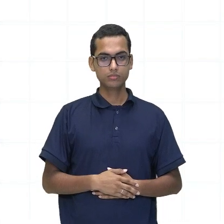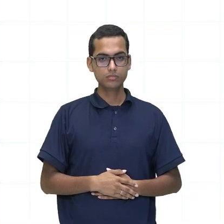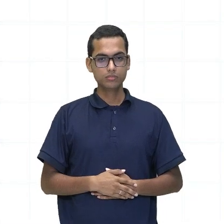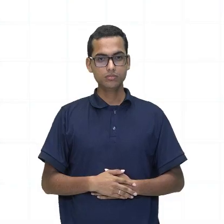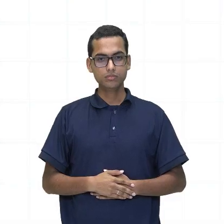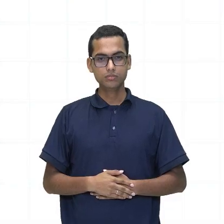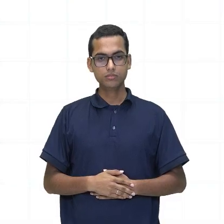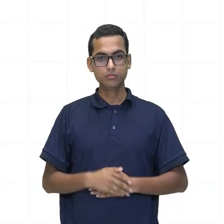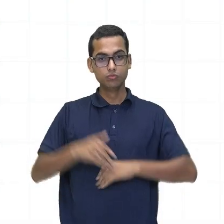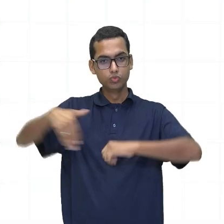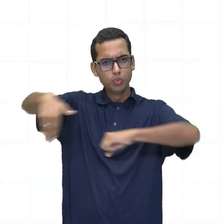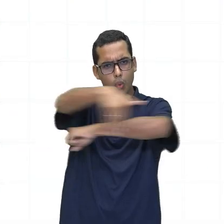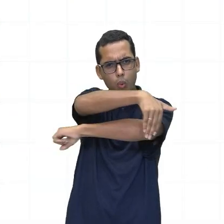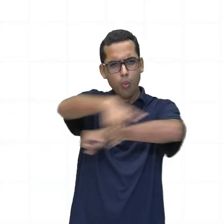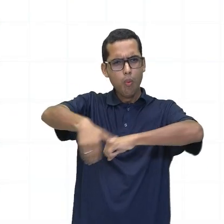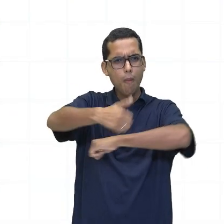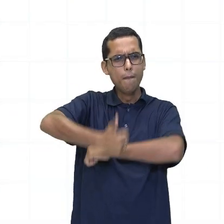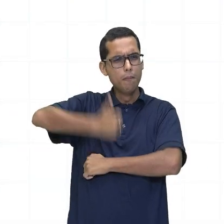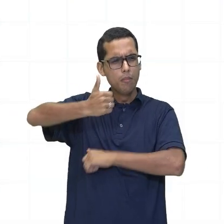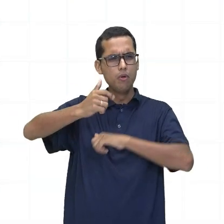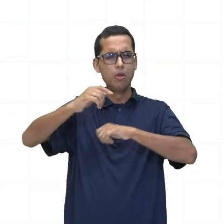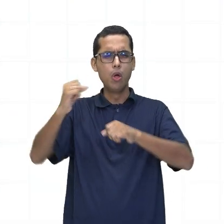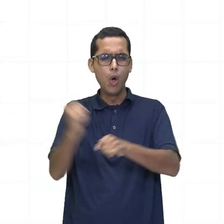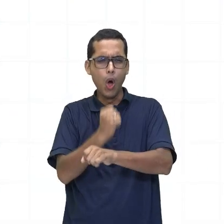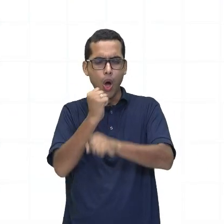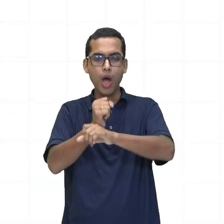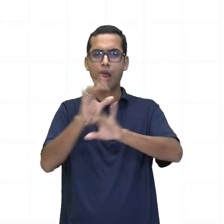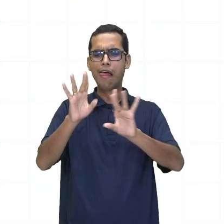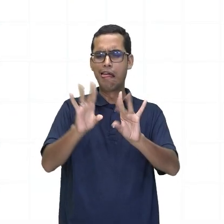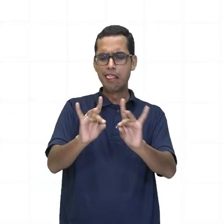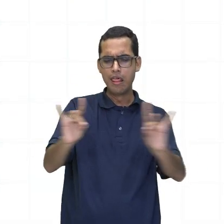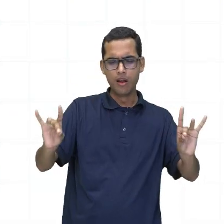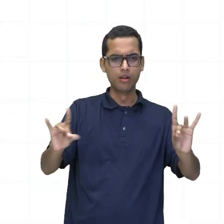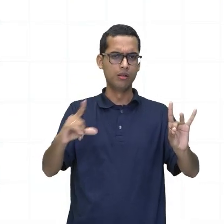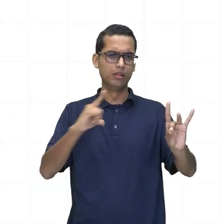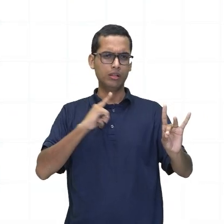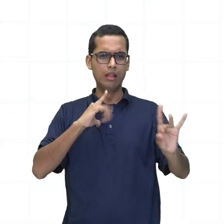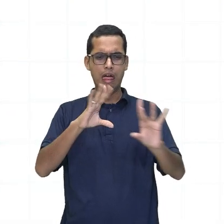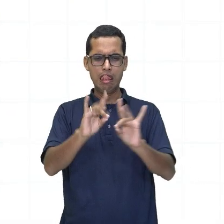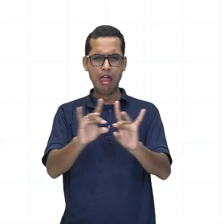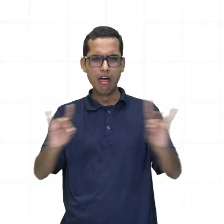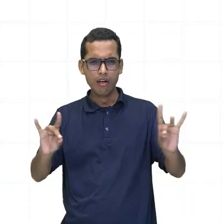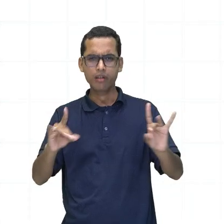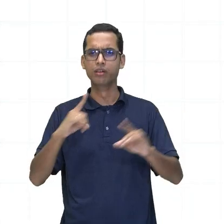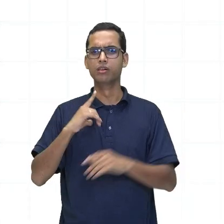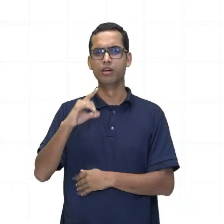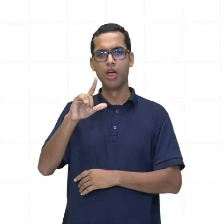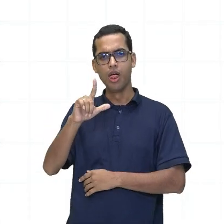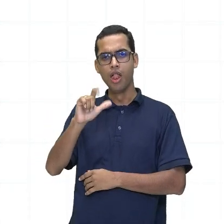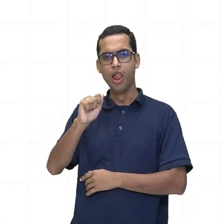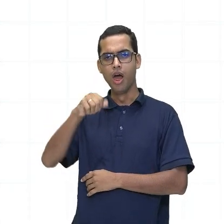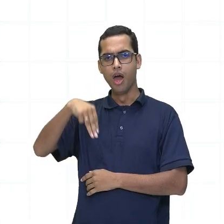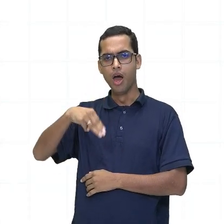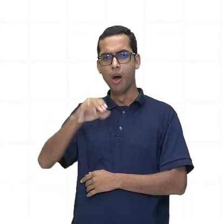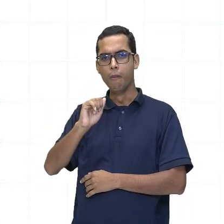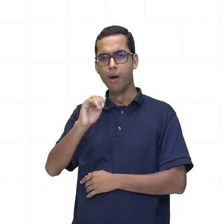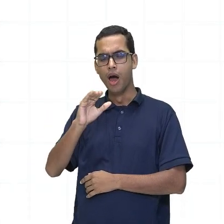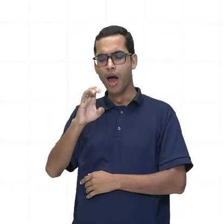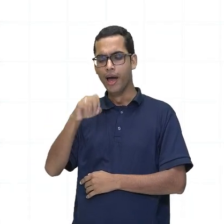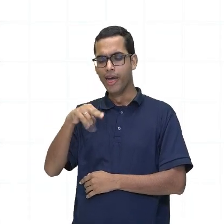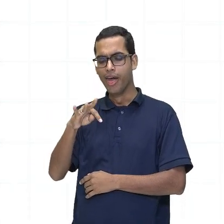primeiras ruas eram lamacentas, né? Então, vejo, ó, lamacentas, está qualificando, está ali